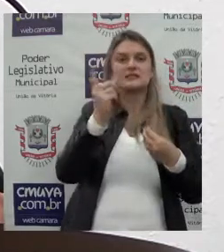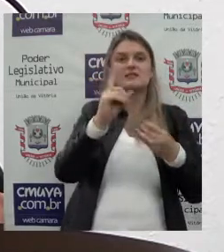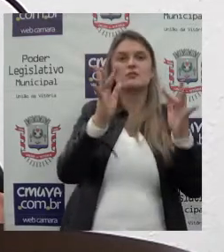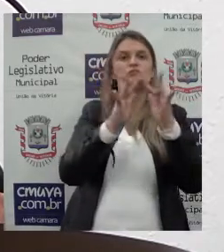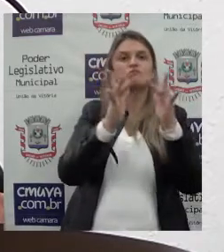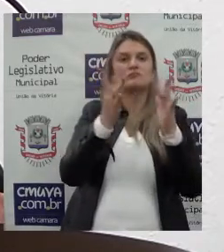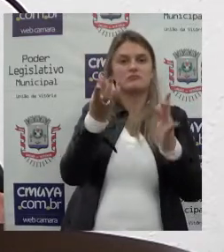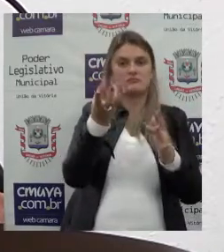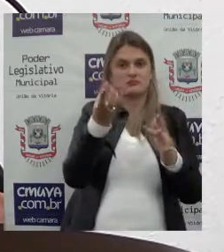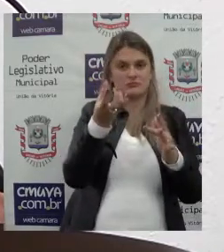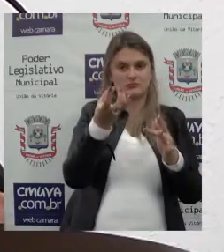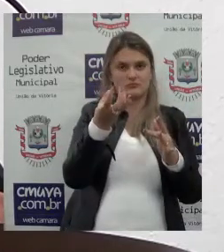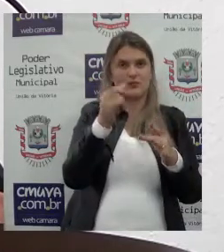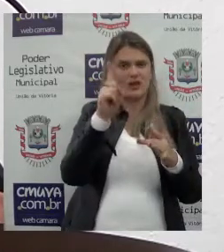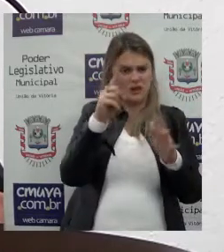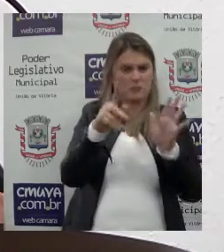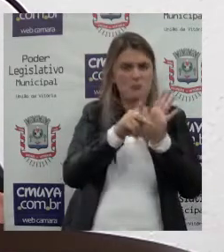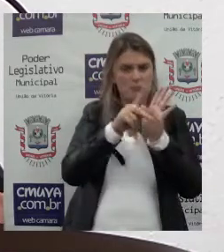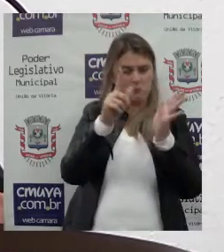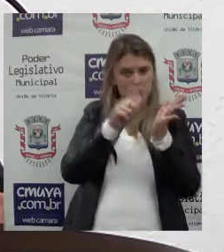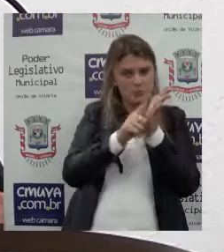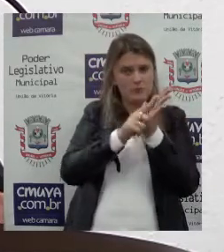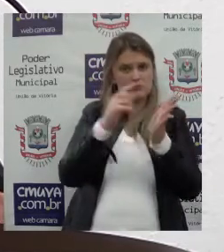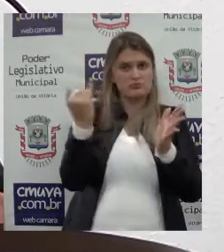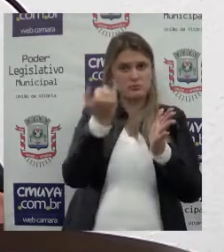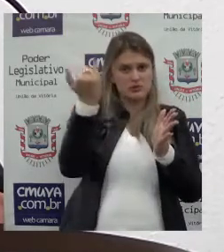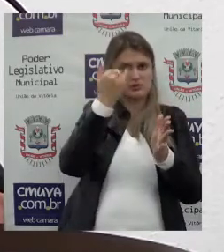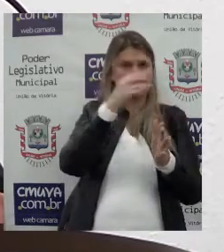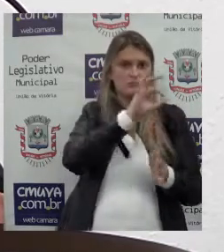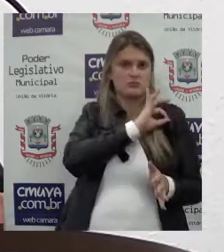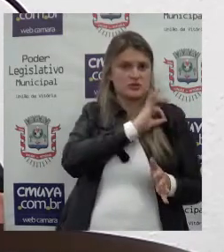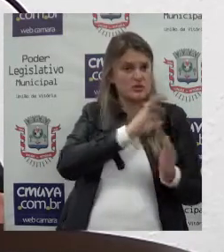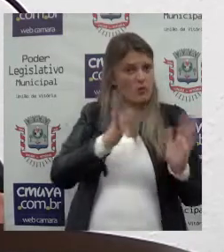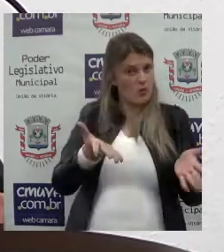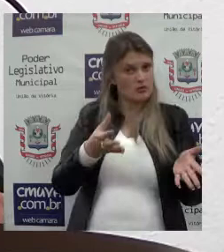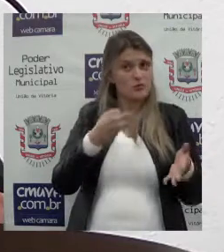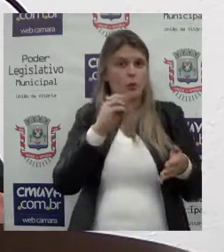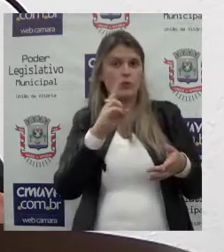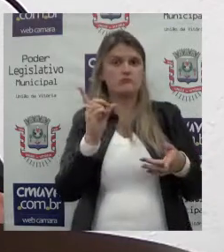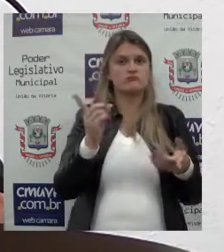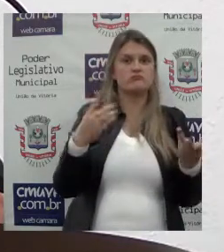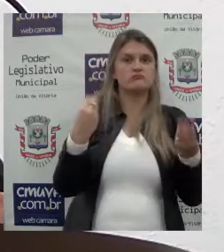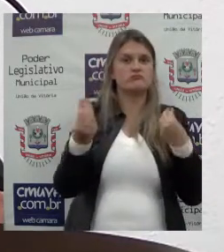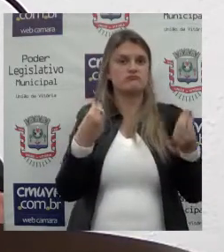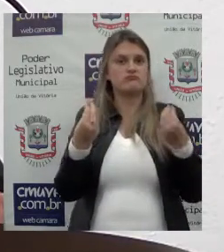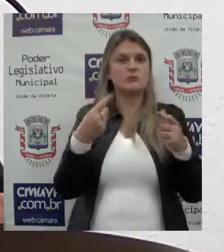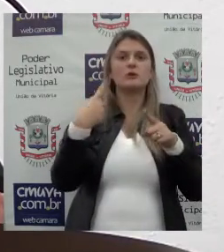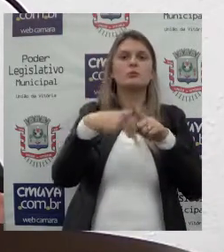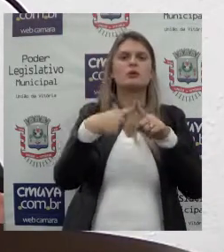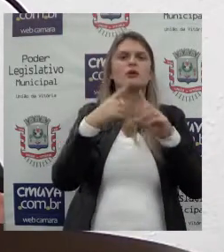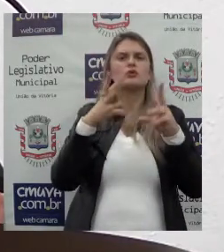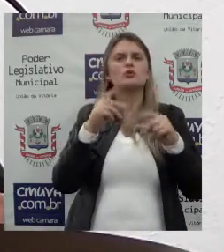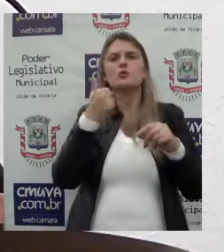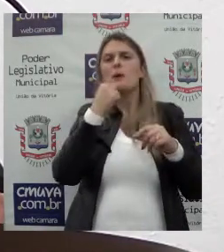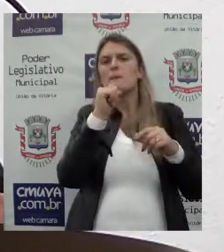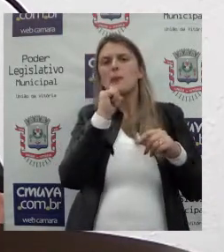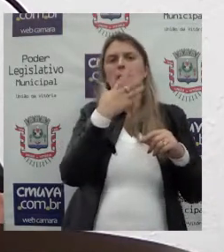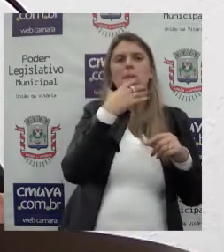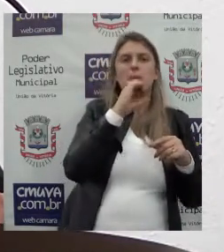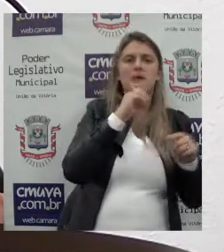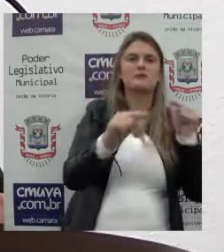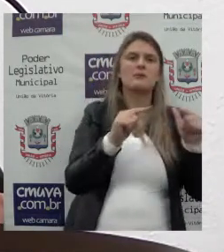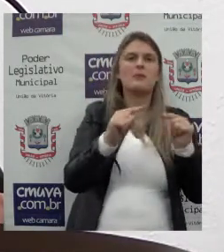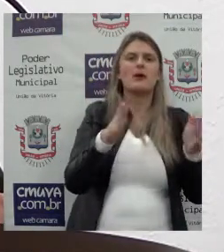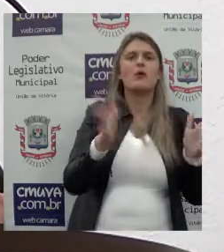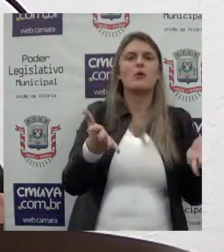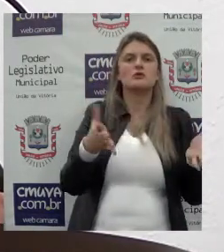ensinar as crianças a não ter o contrato com a droga. Seria o papel da polícia esse? Teria o papel da polícia esse? Por que todos